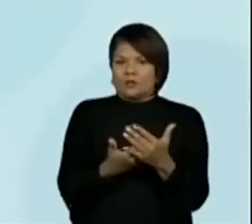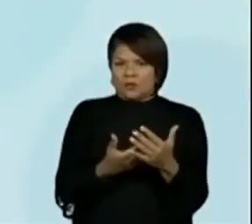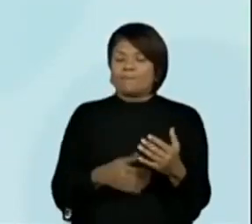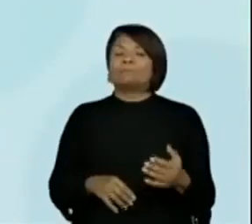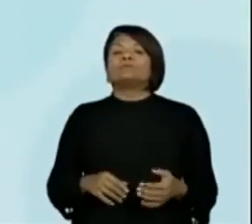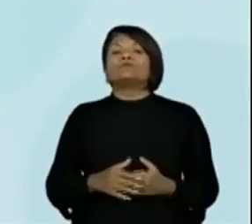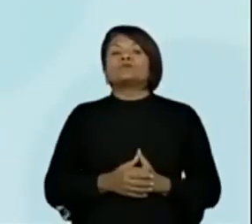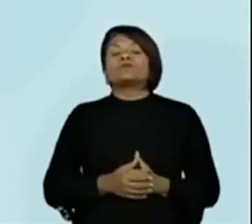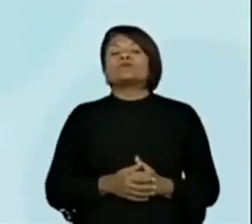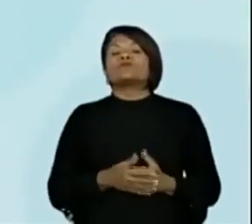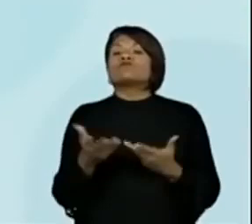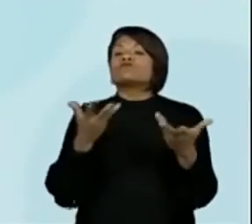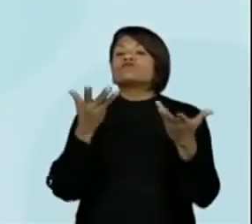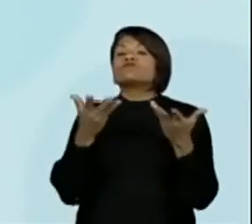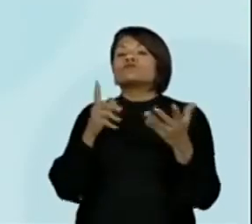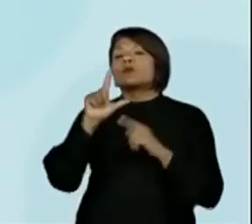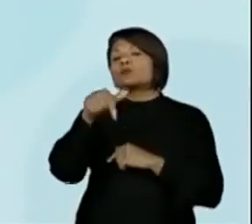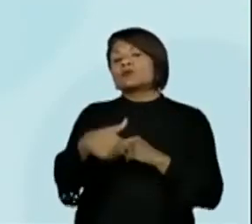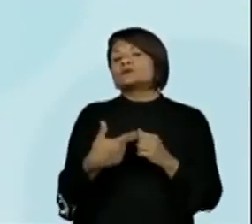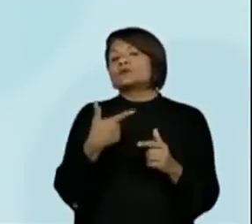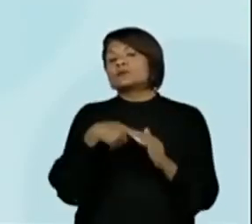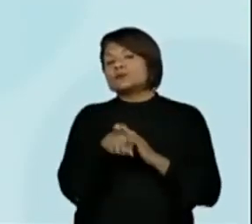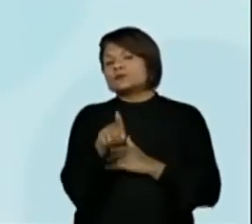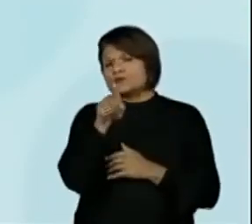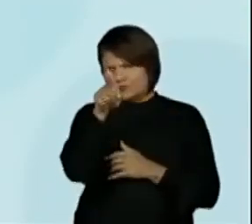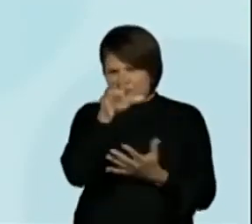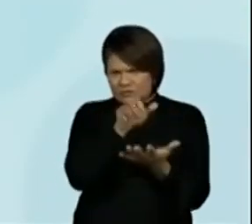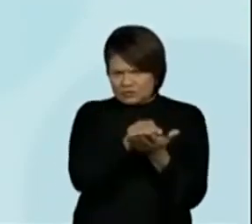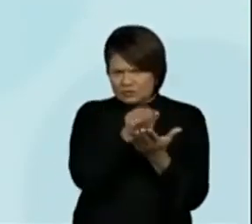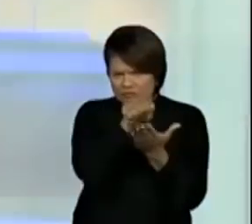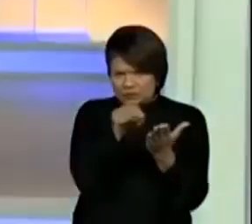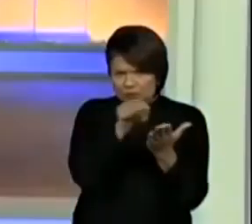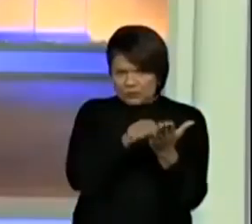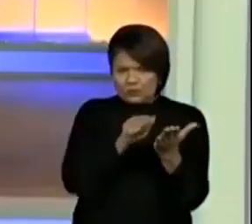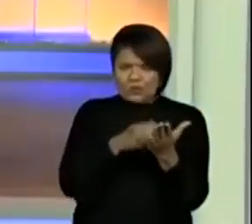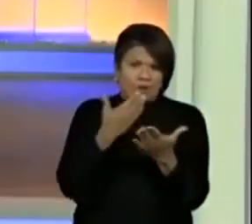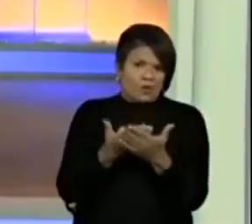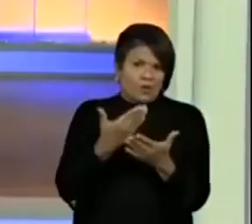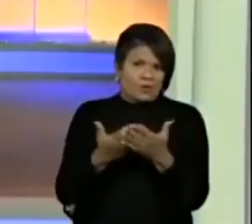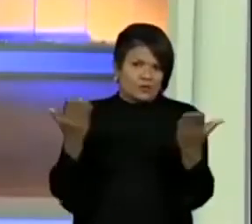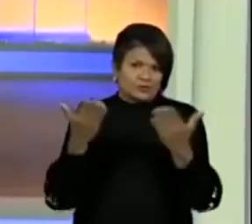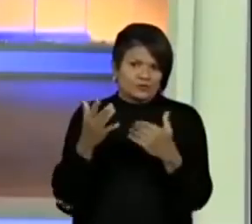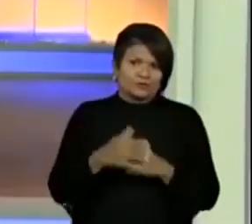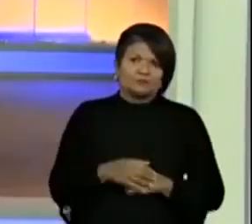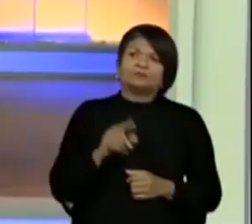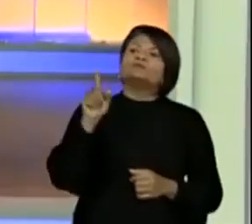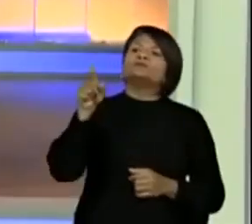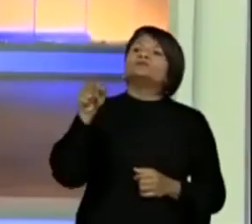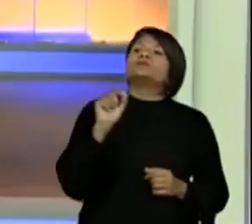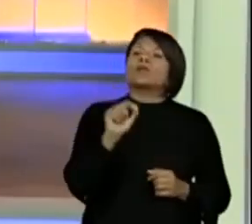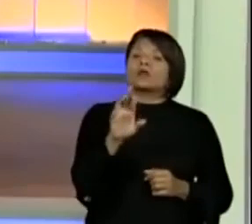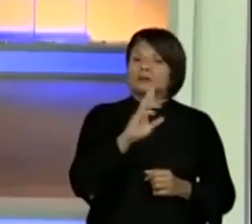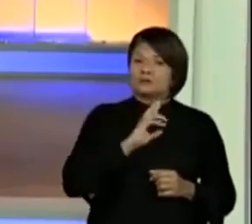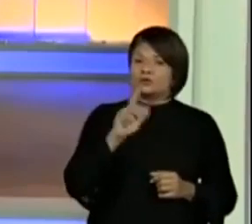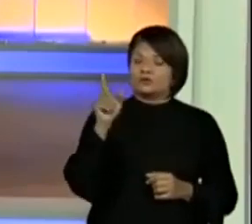pergunta para a nossa interação. Quem está registrando a aula? Quem anotou a aula de hoje? Coloca lá para mim. Quem